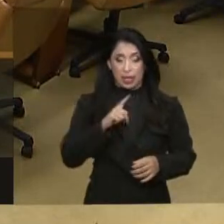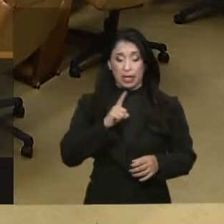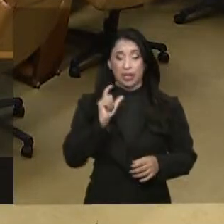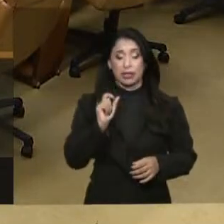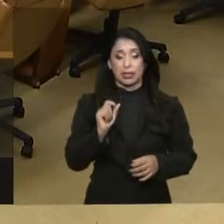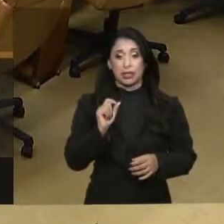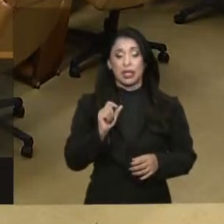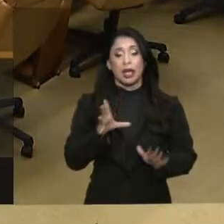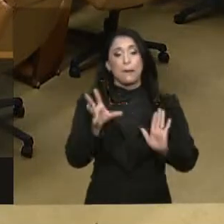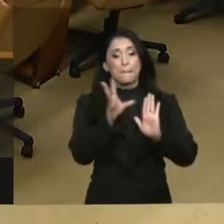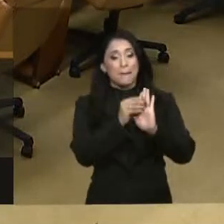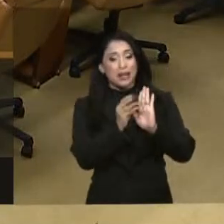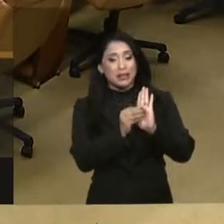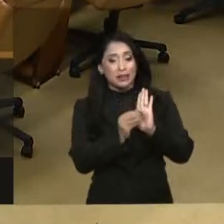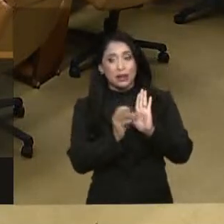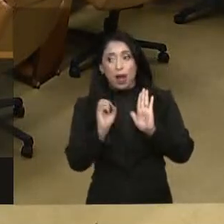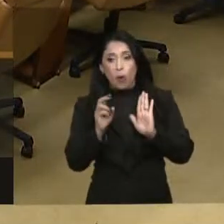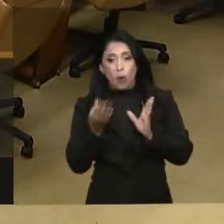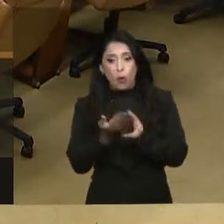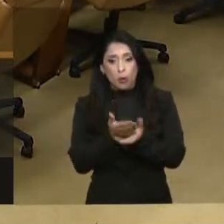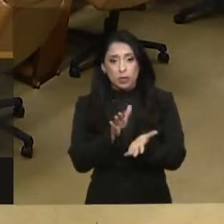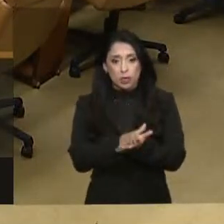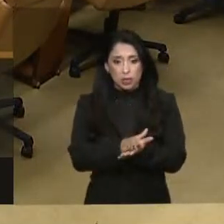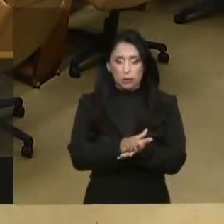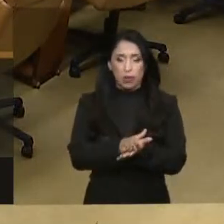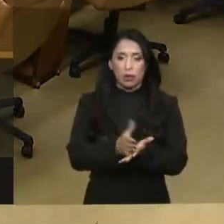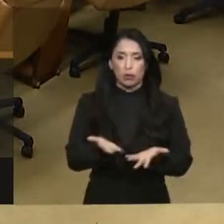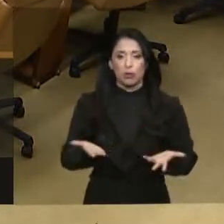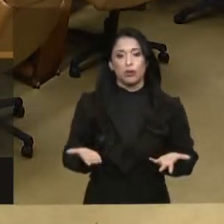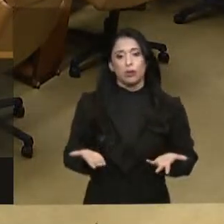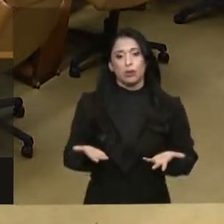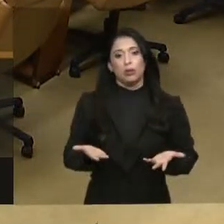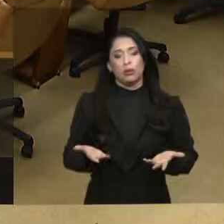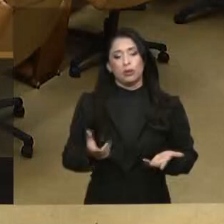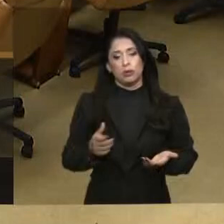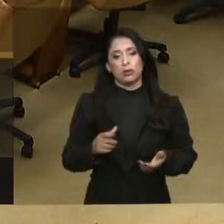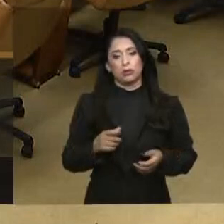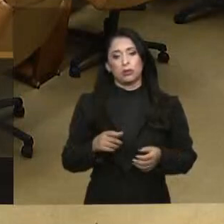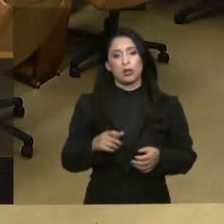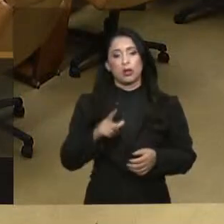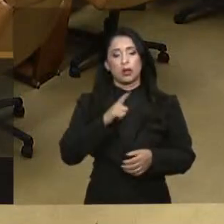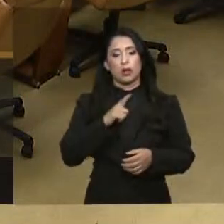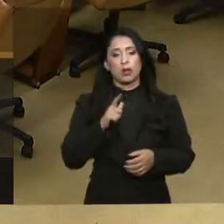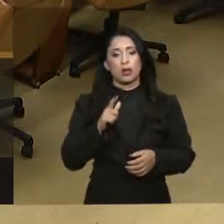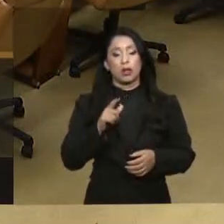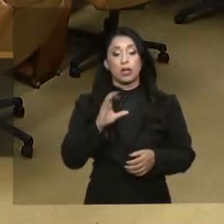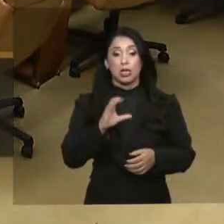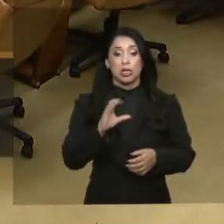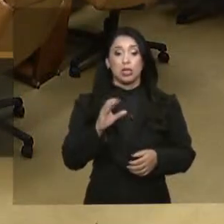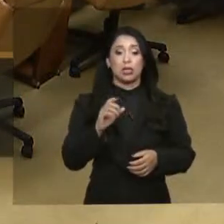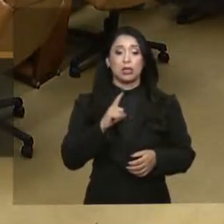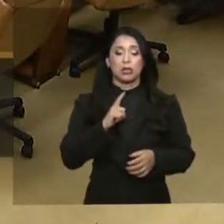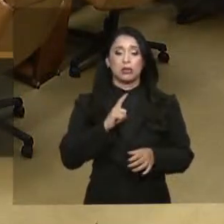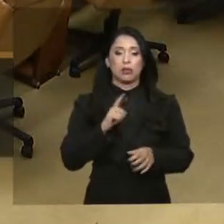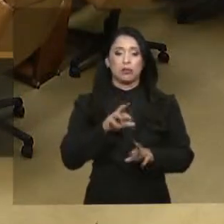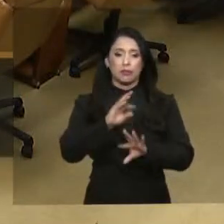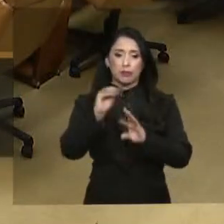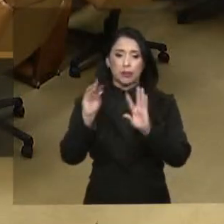norma material ou processual. Sim, mas é do preciso mérito. Observar o número de cláusulas do CPC. Uma norma